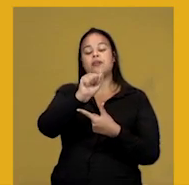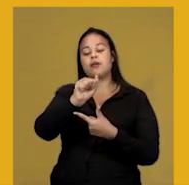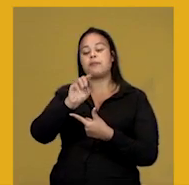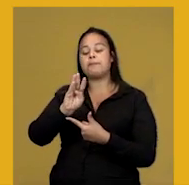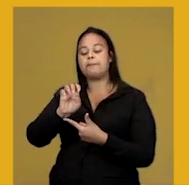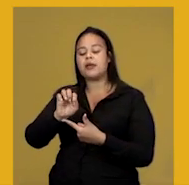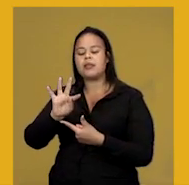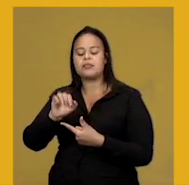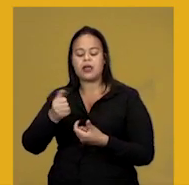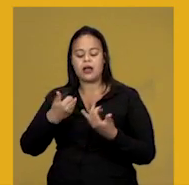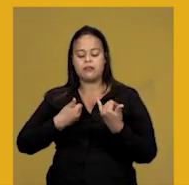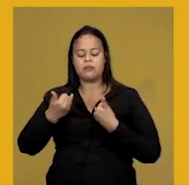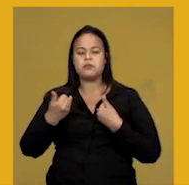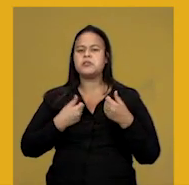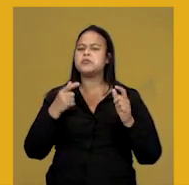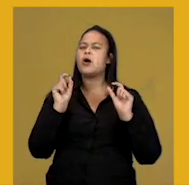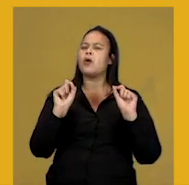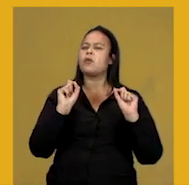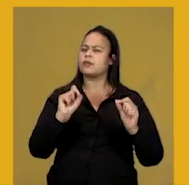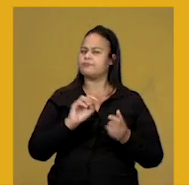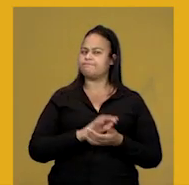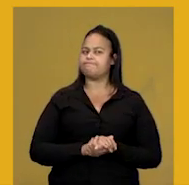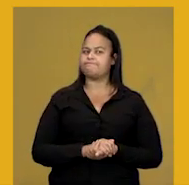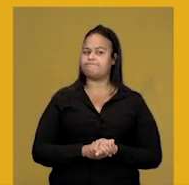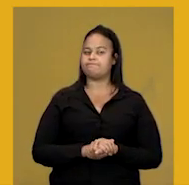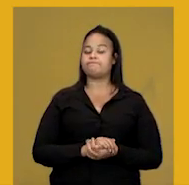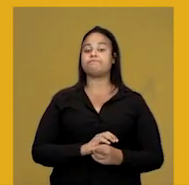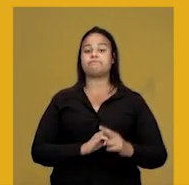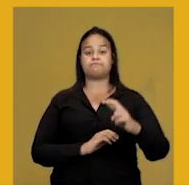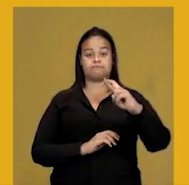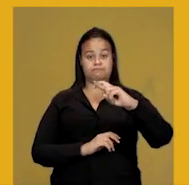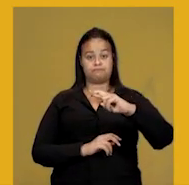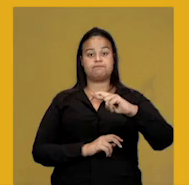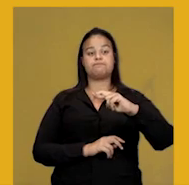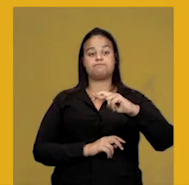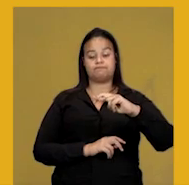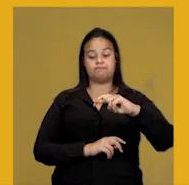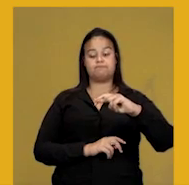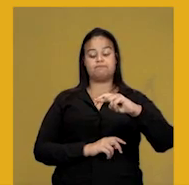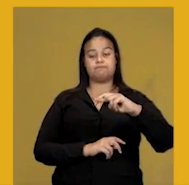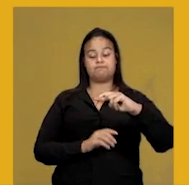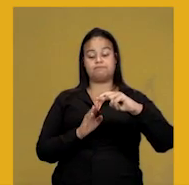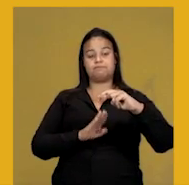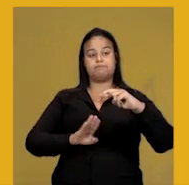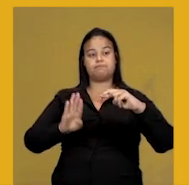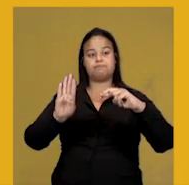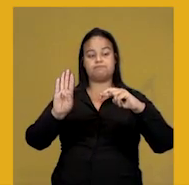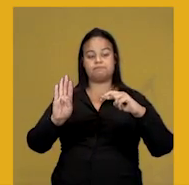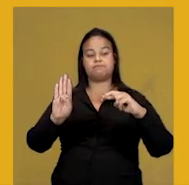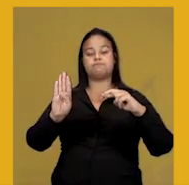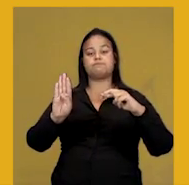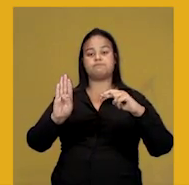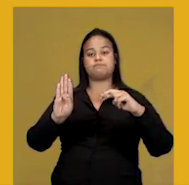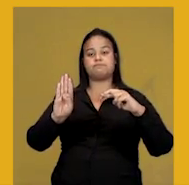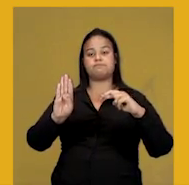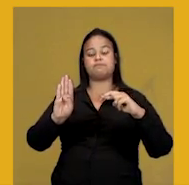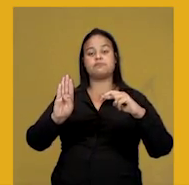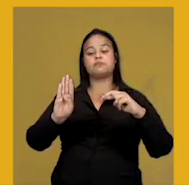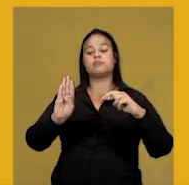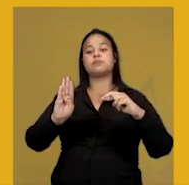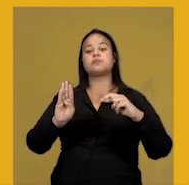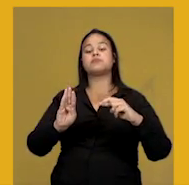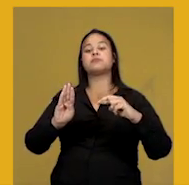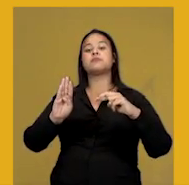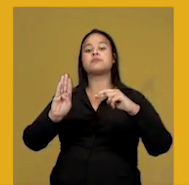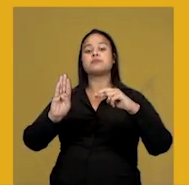alfa e beta, eu posso dizer o seguinte: alfa mais beta é igual a 90 graus.